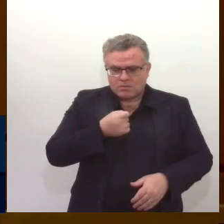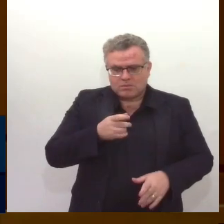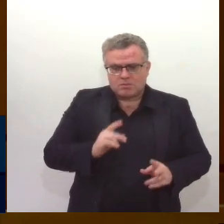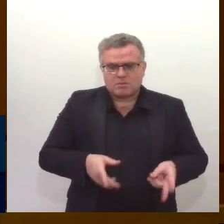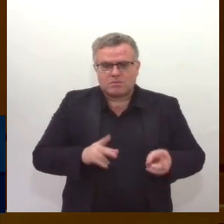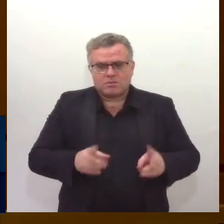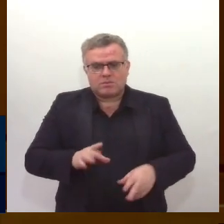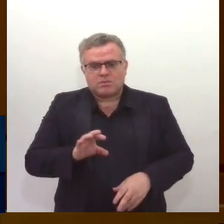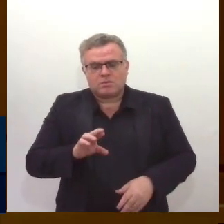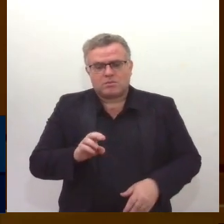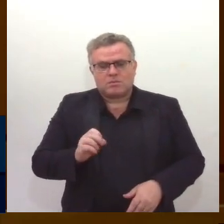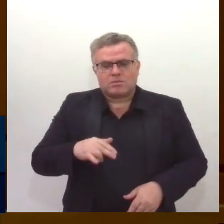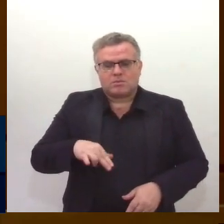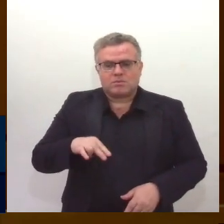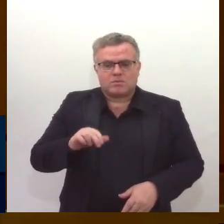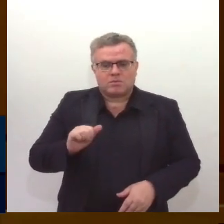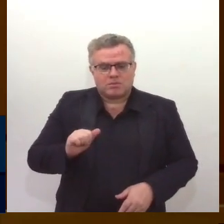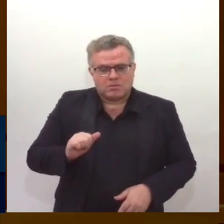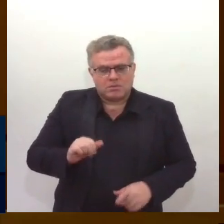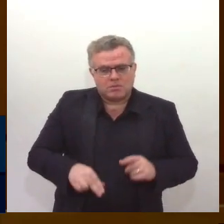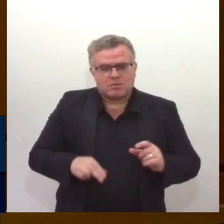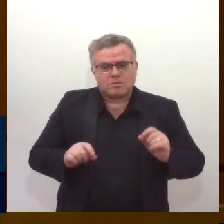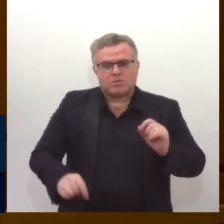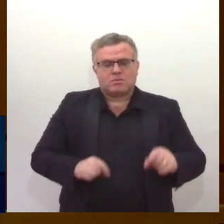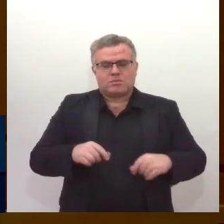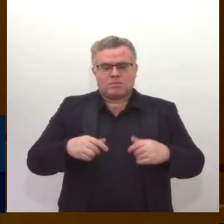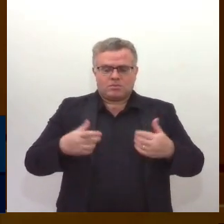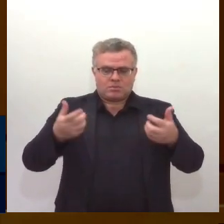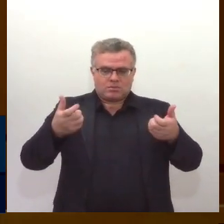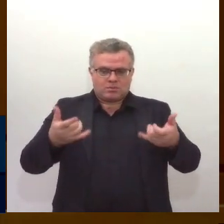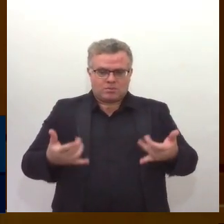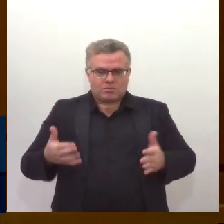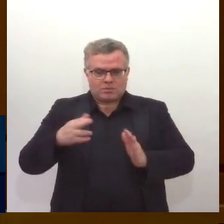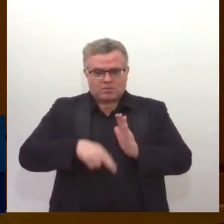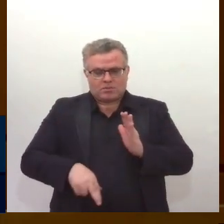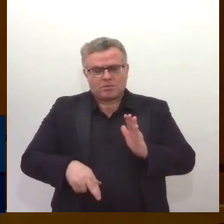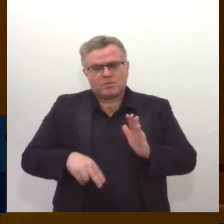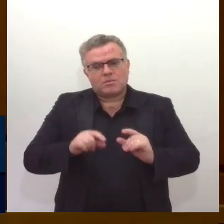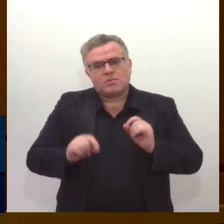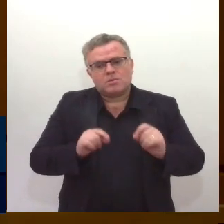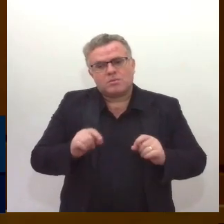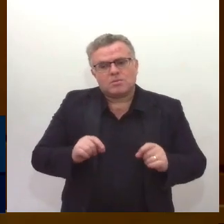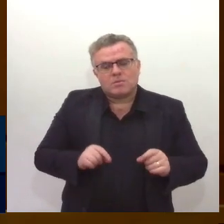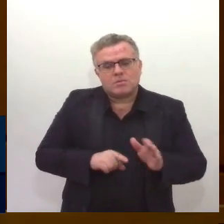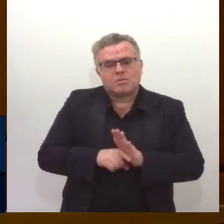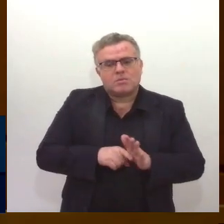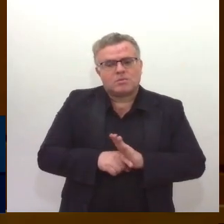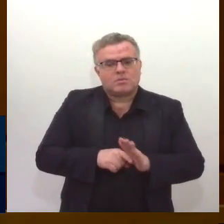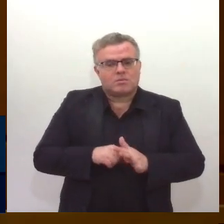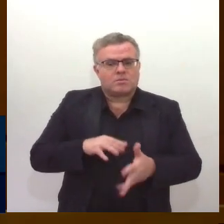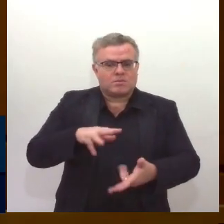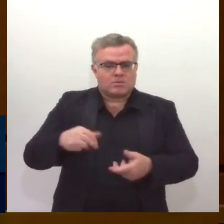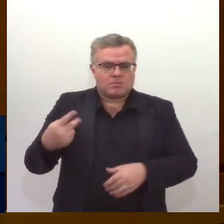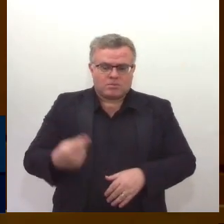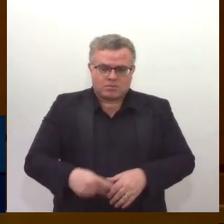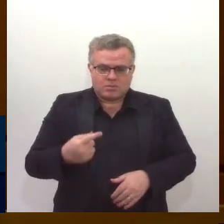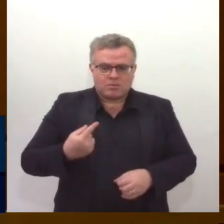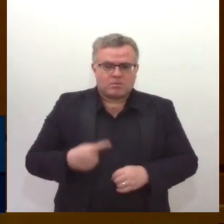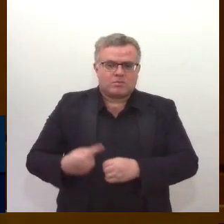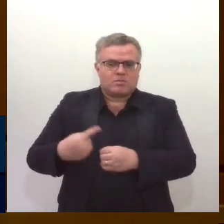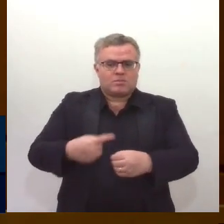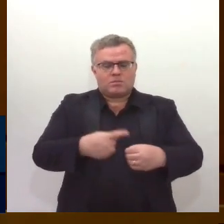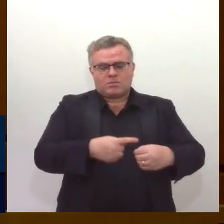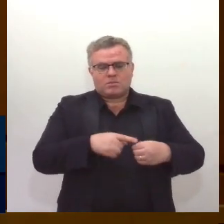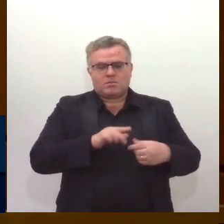os números do relatório do Índice de Desenvolvimento Sustentável das Cidades, revelando que todos,